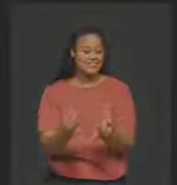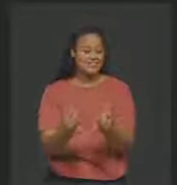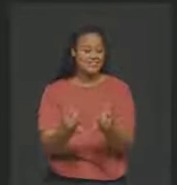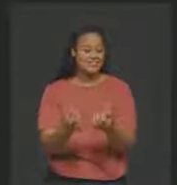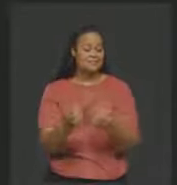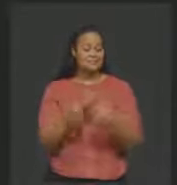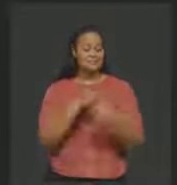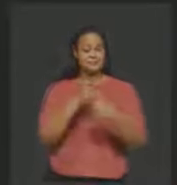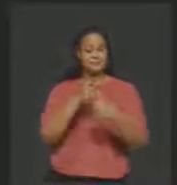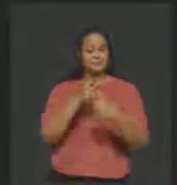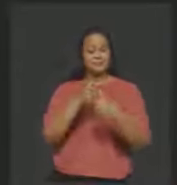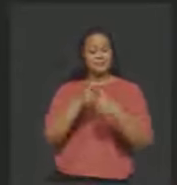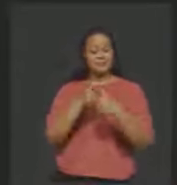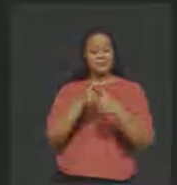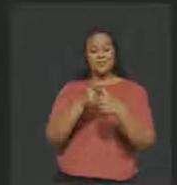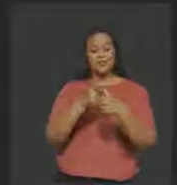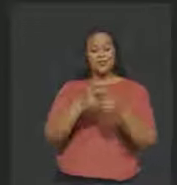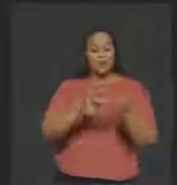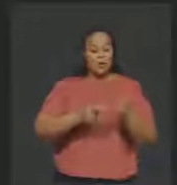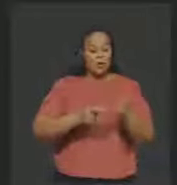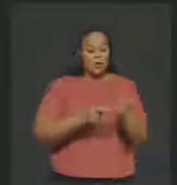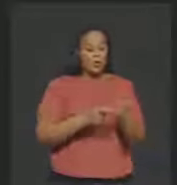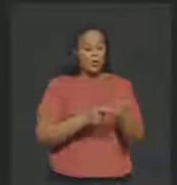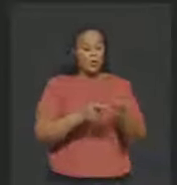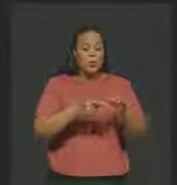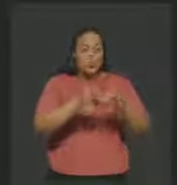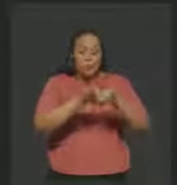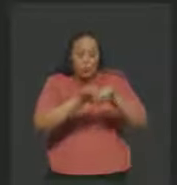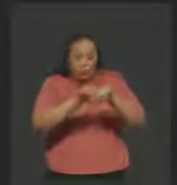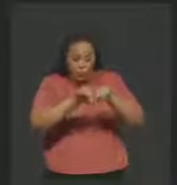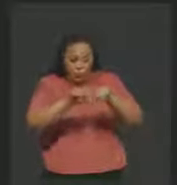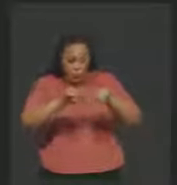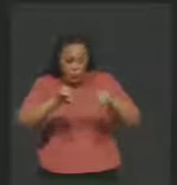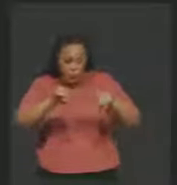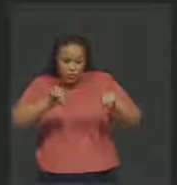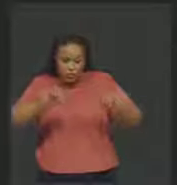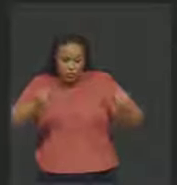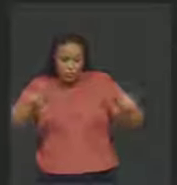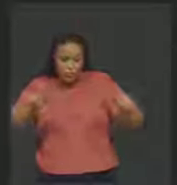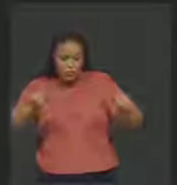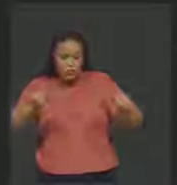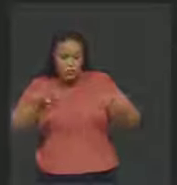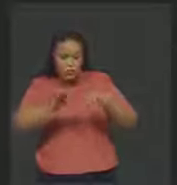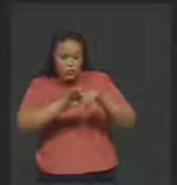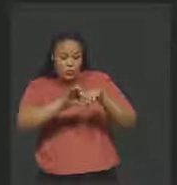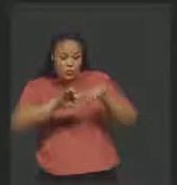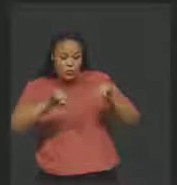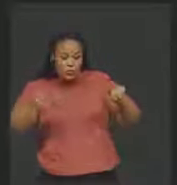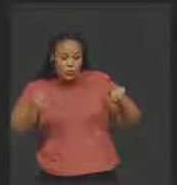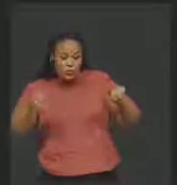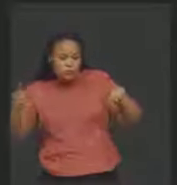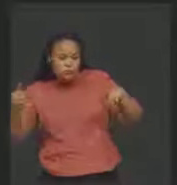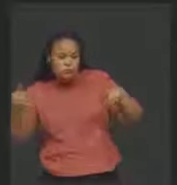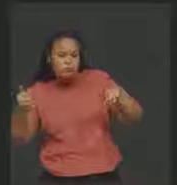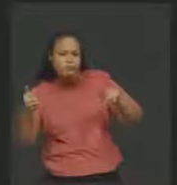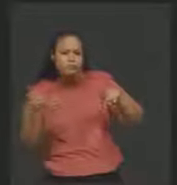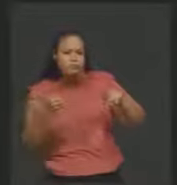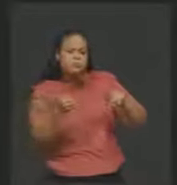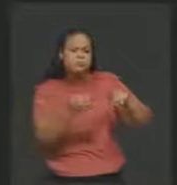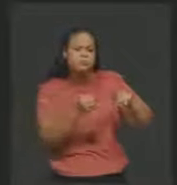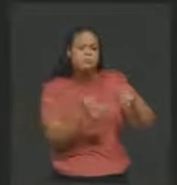os condutores, que nós vimos na aula anterior, o conceito de condutores, são aqueles capazes de conduzir a corrente